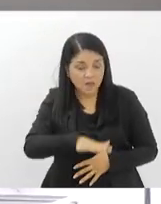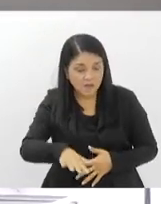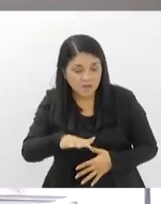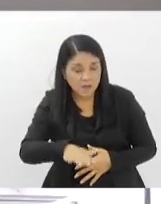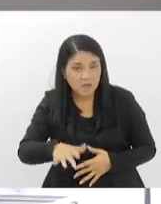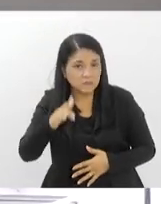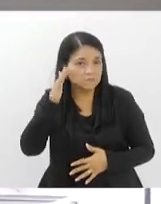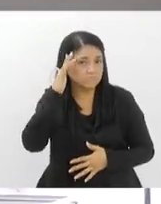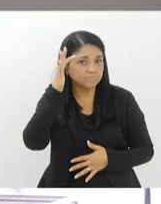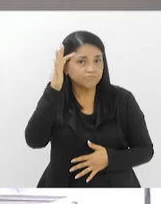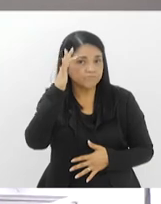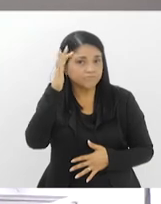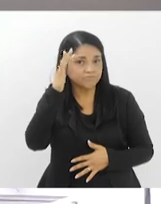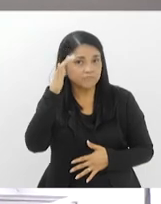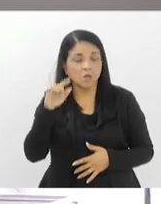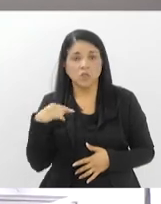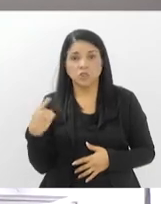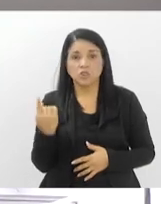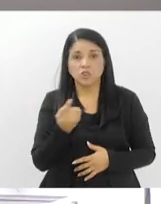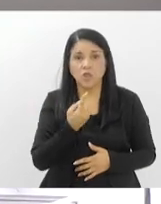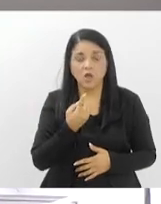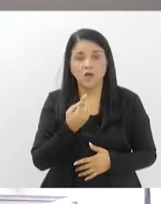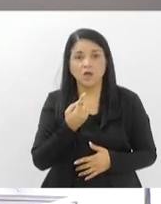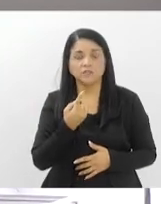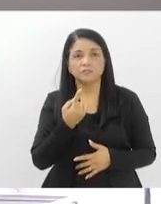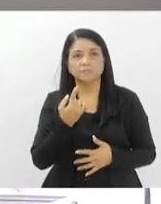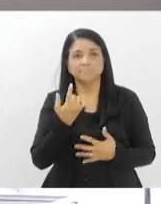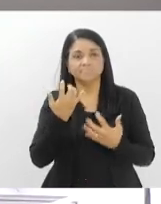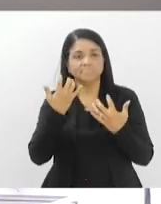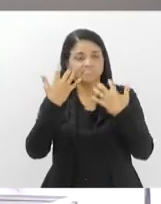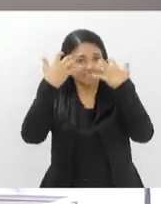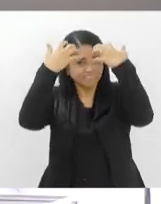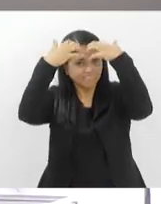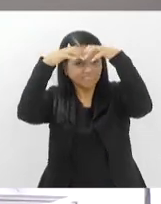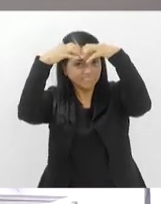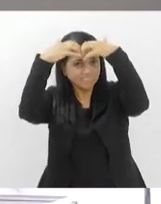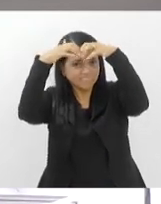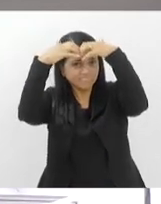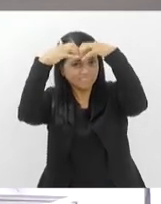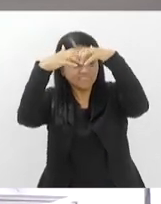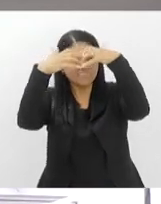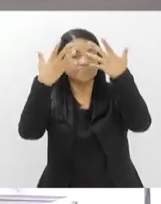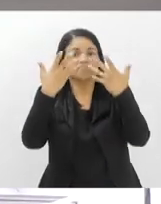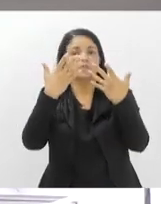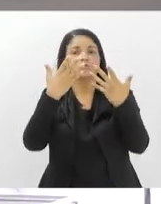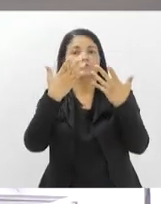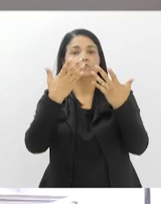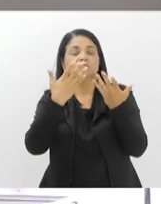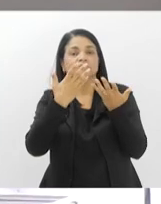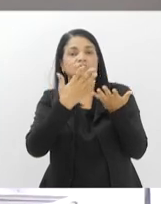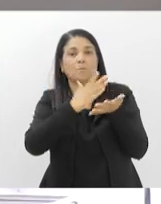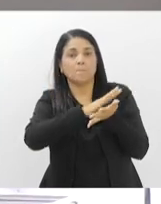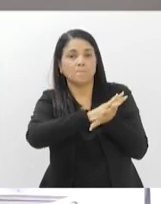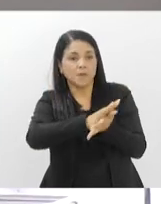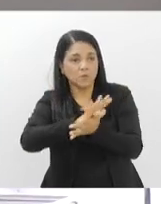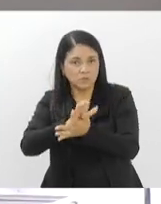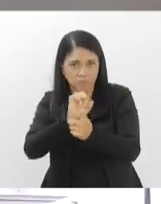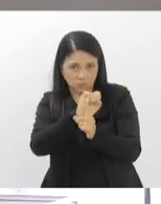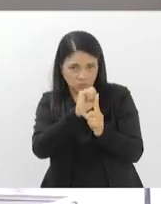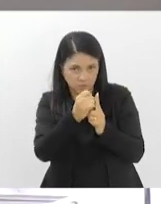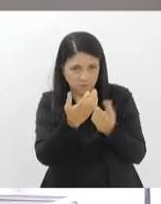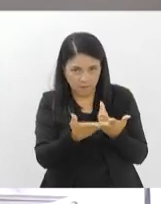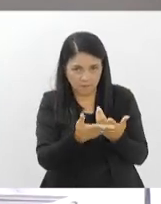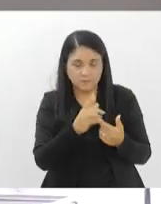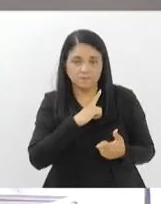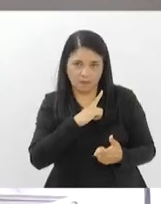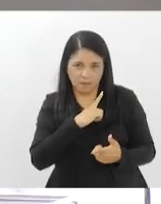está totalmente bloqueado nos nossos neurônios pelos preconceitos da sociedade. Mas na forma,